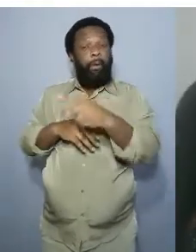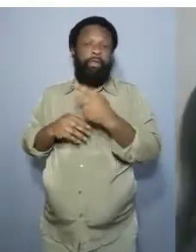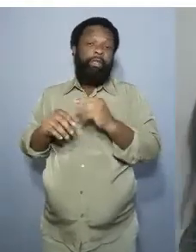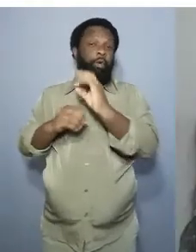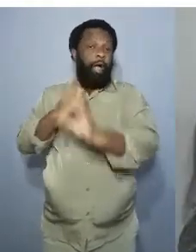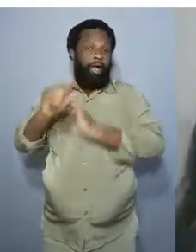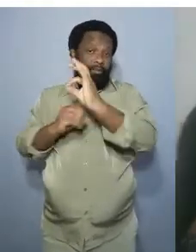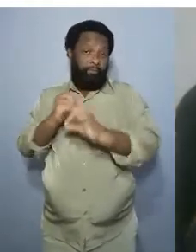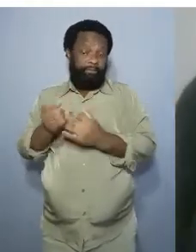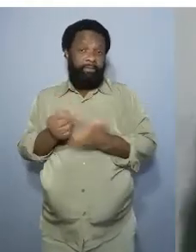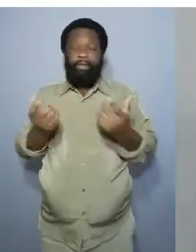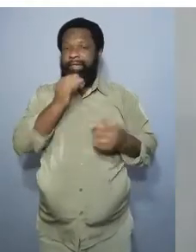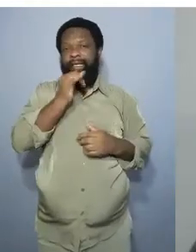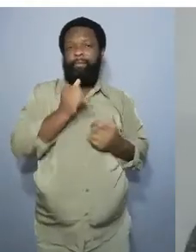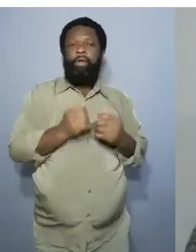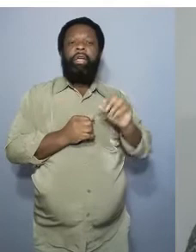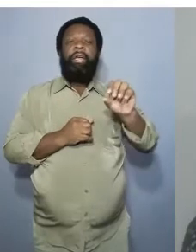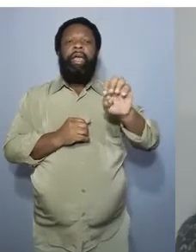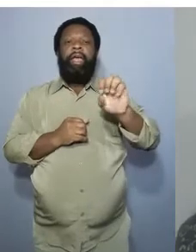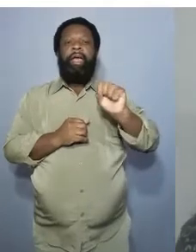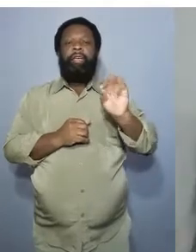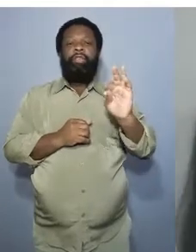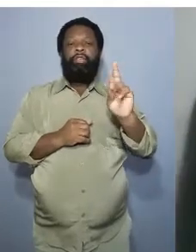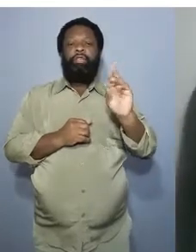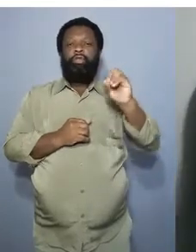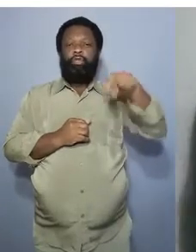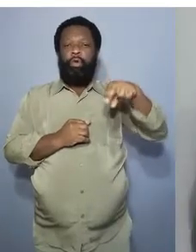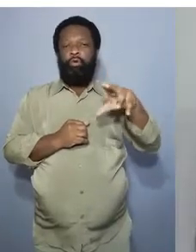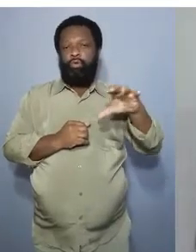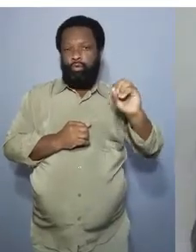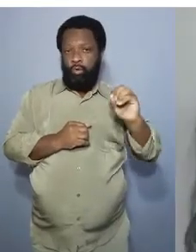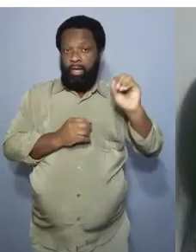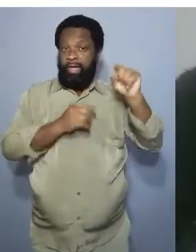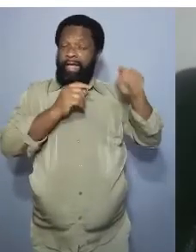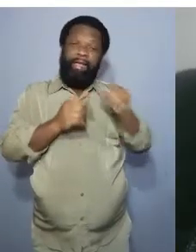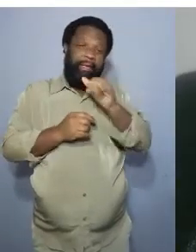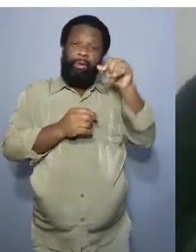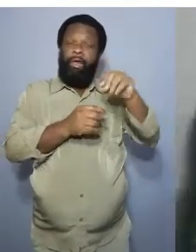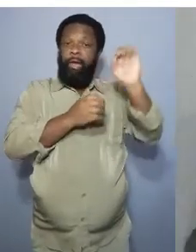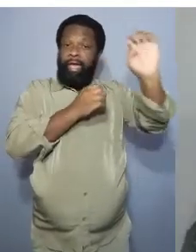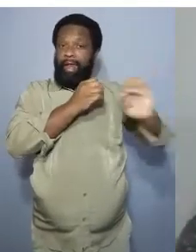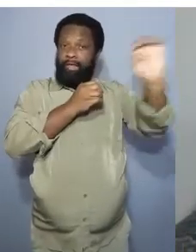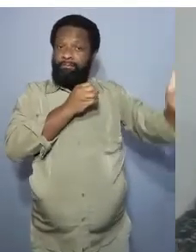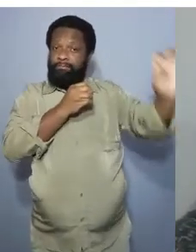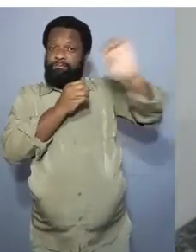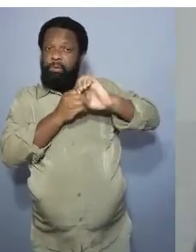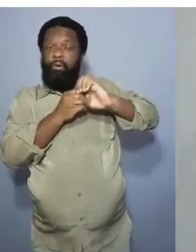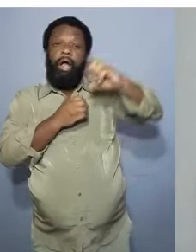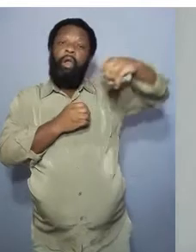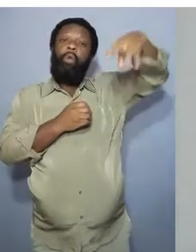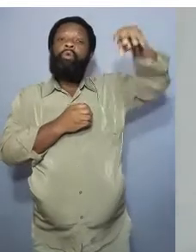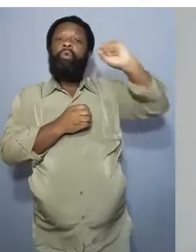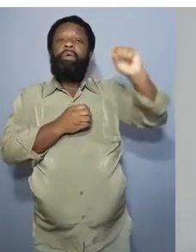sofrendo esse salto quântico regressivo. Então, por exemplo, o estrôncio, quando o elétron dele retorna para o nível original, ele acaba